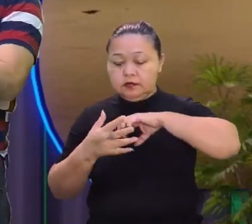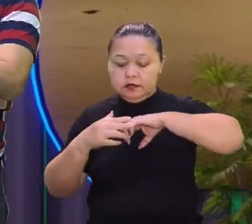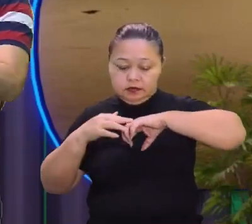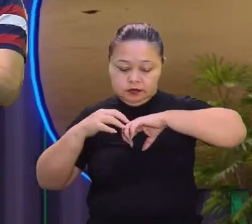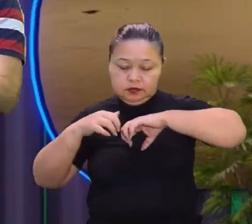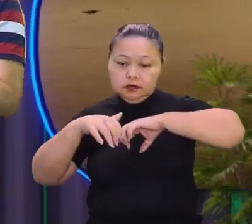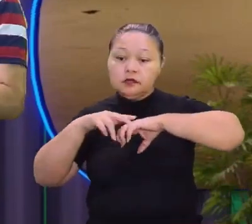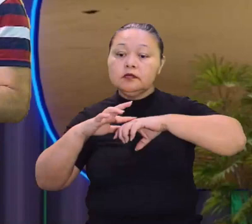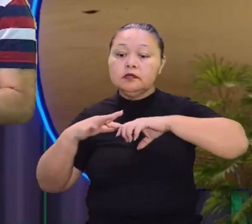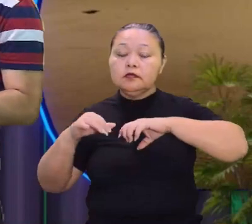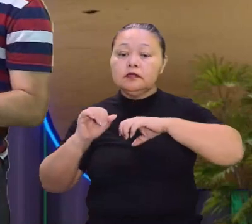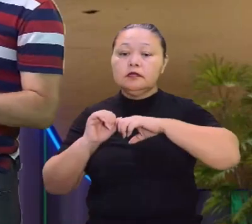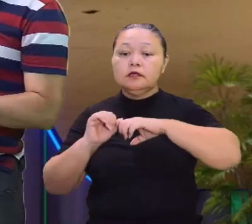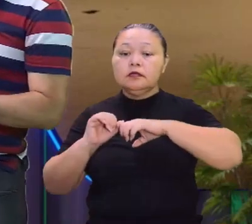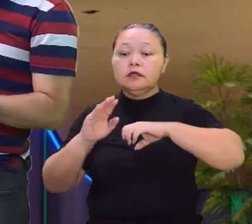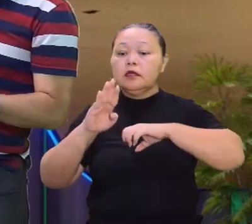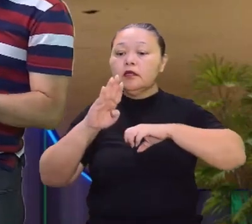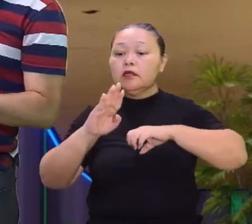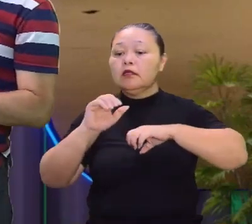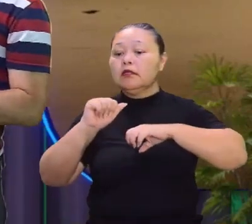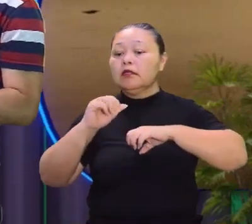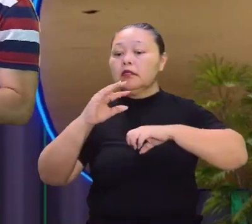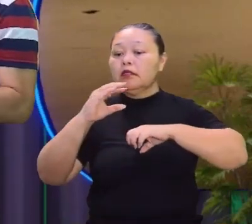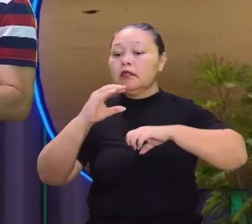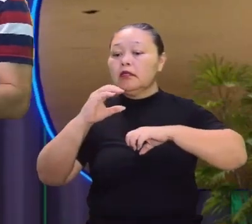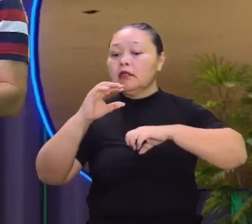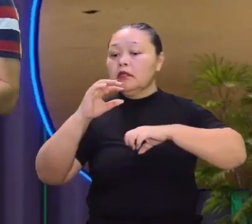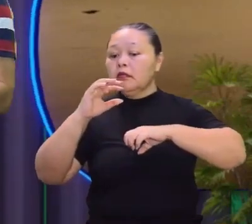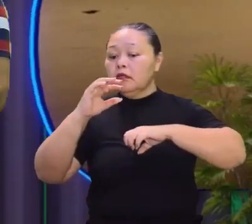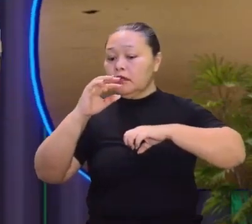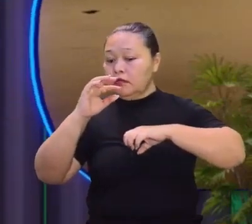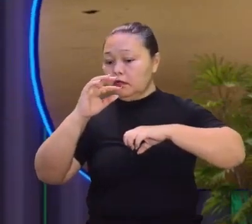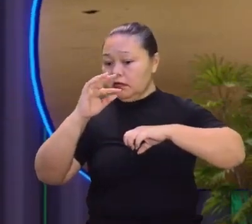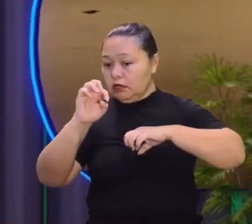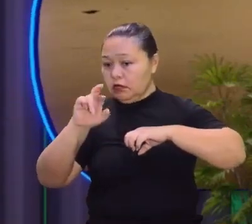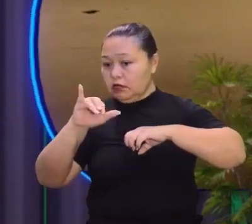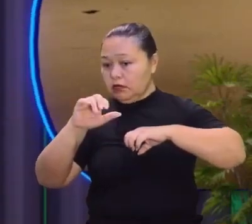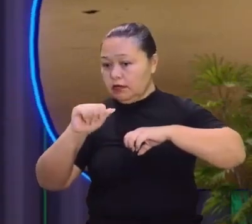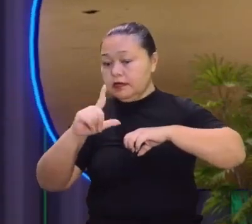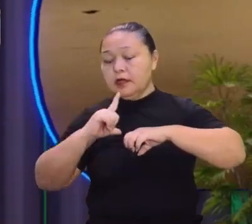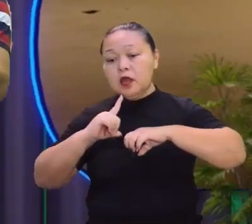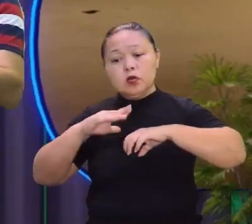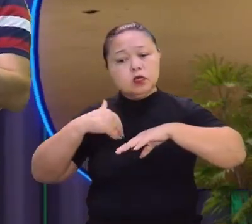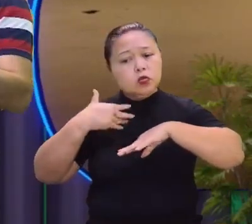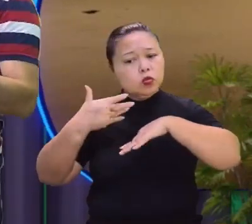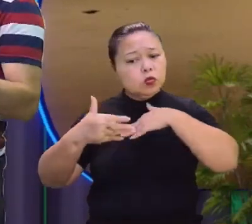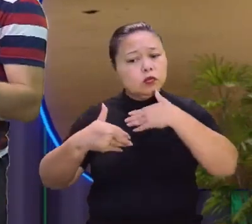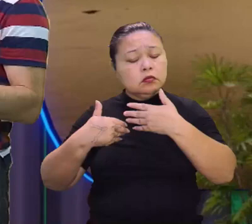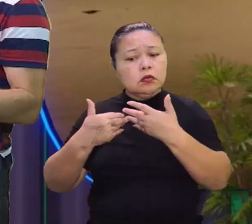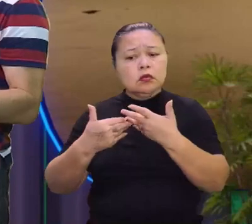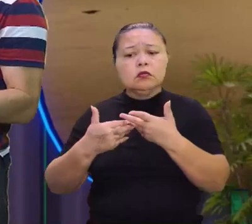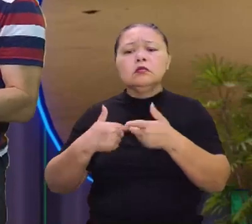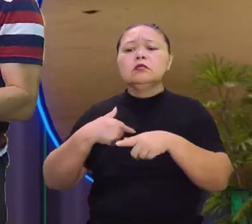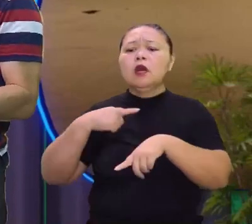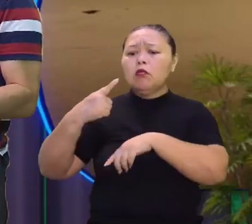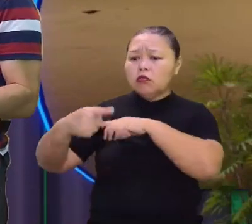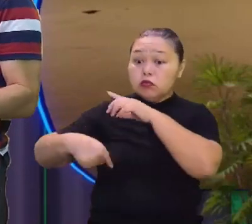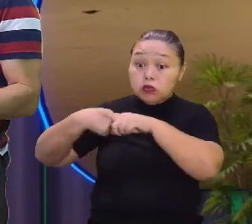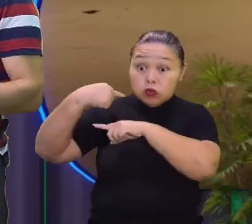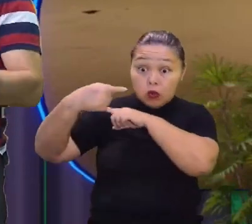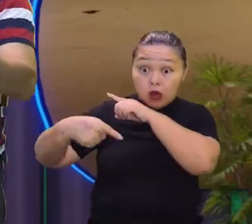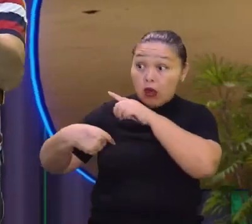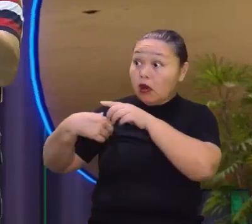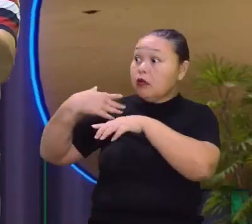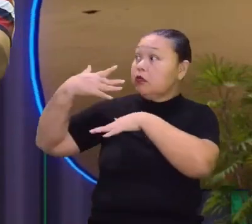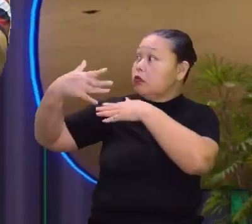vão trabalhar ali também, decompondo aquela rocha. E aí, todo esse trabalho, em milhões e milhões de